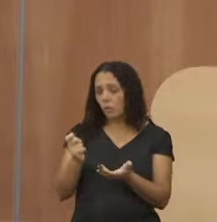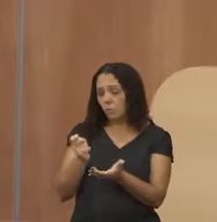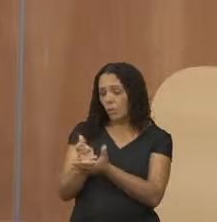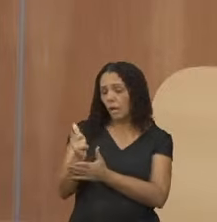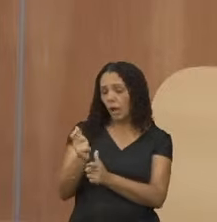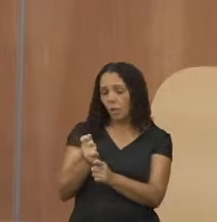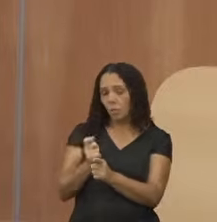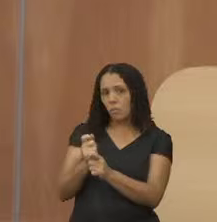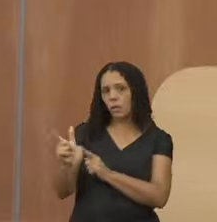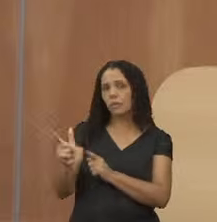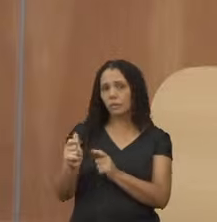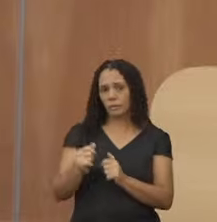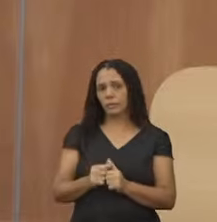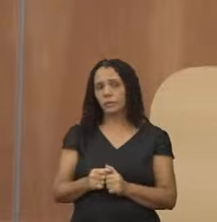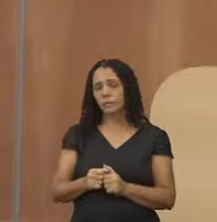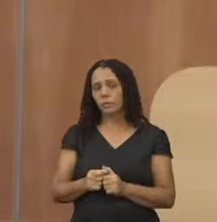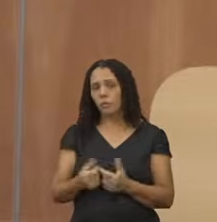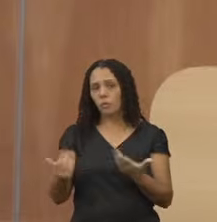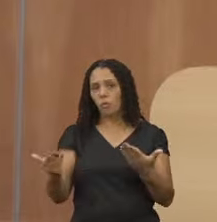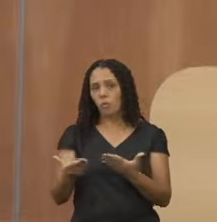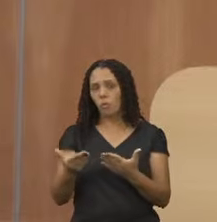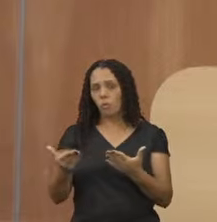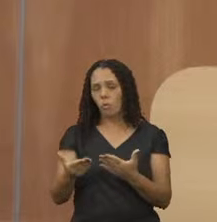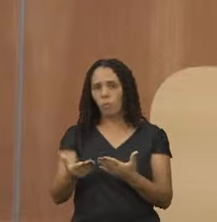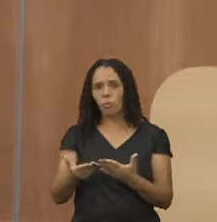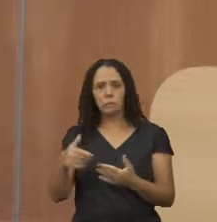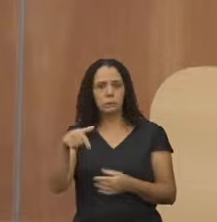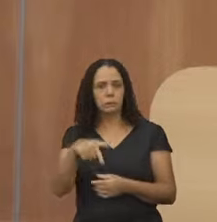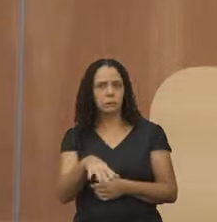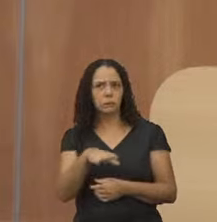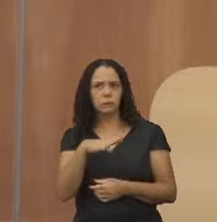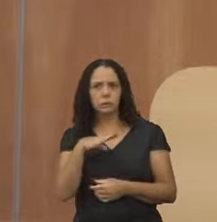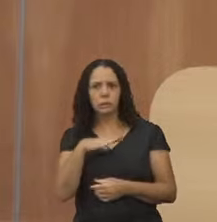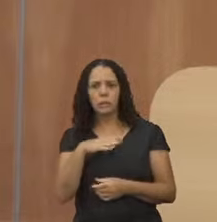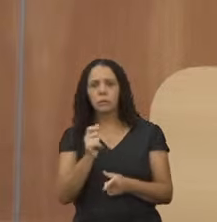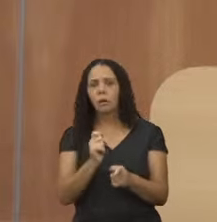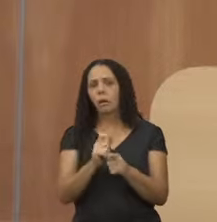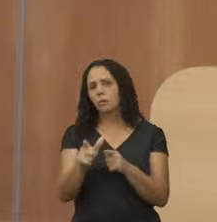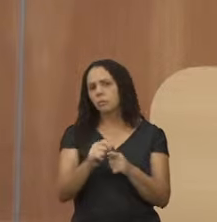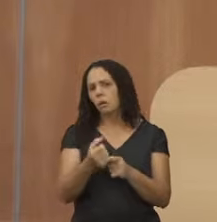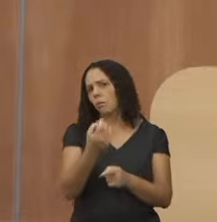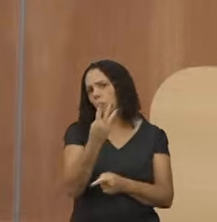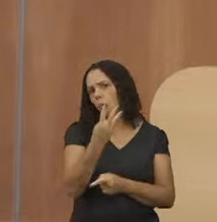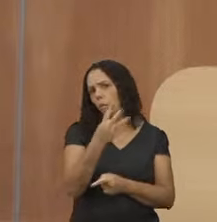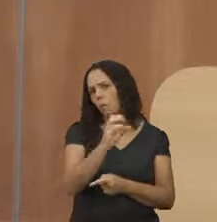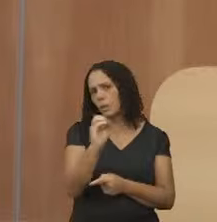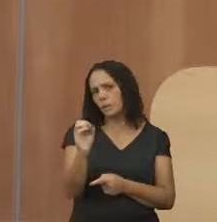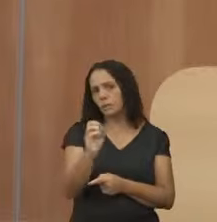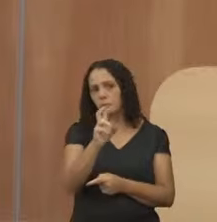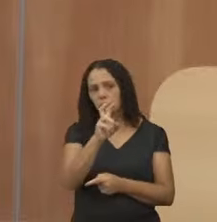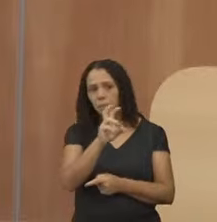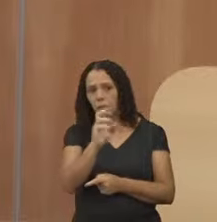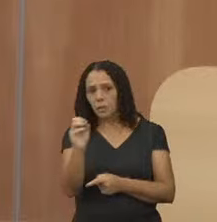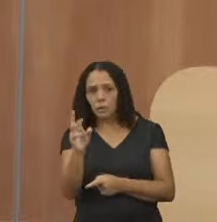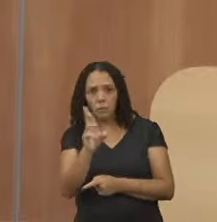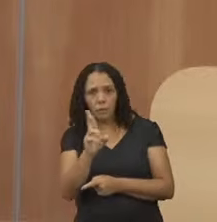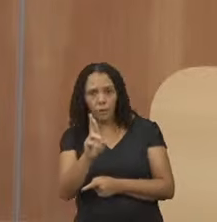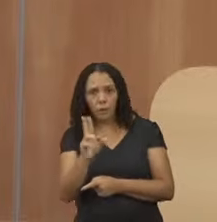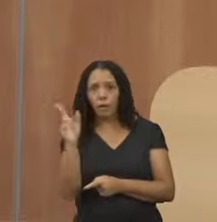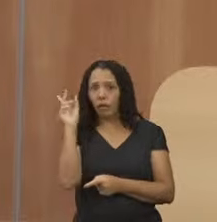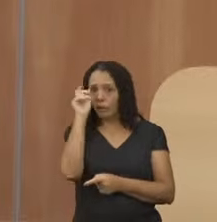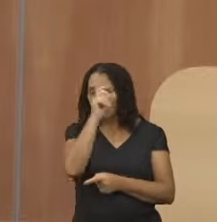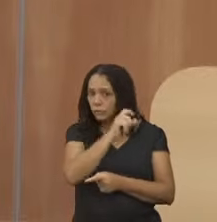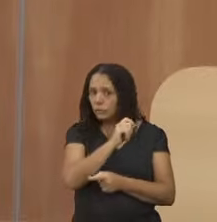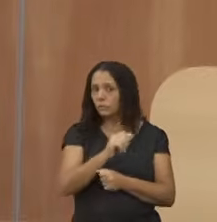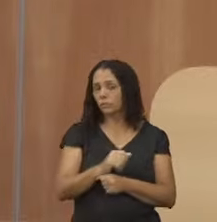o seu aluguel, né? Hoje, qualquer cômodo aqui na nossa cidade aqui é 400, 500 reais, e é difícil para um pai